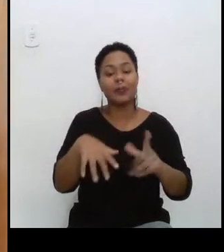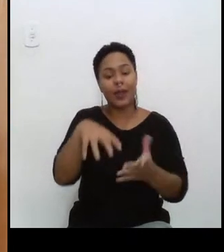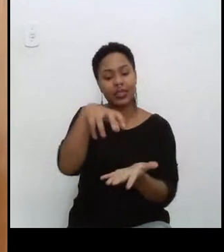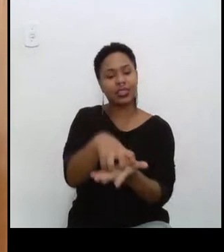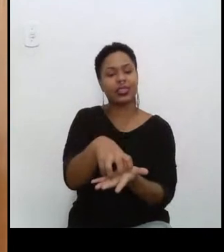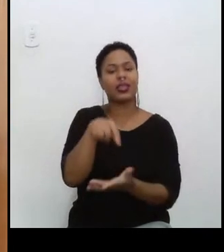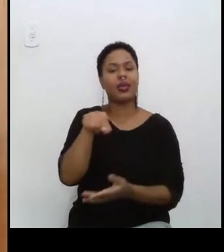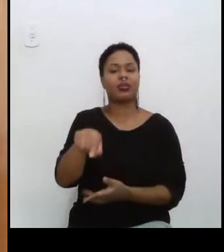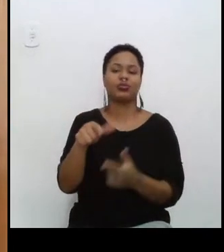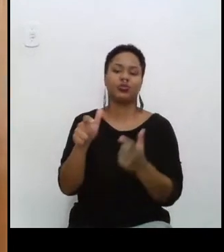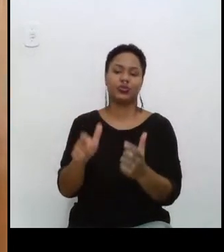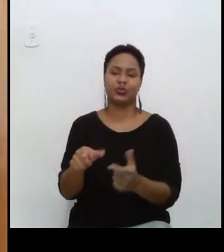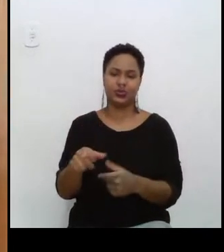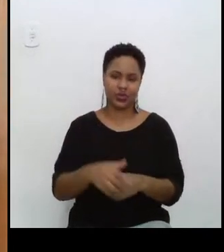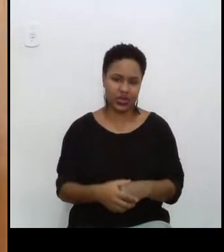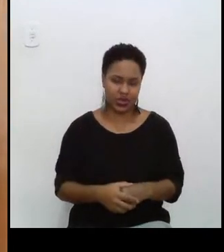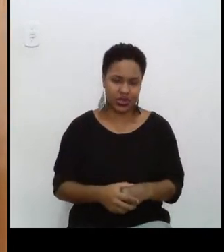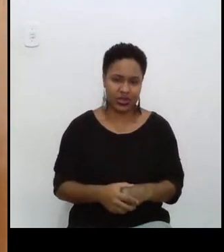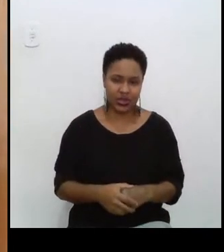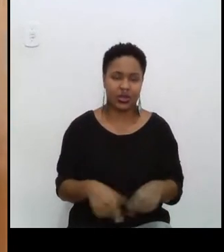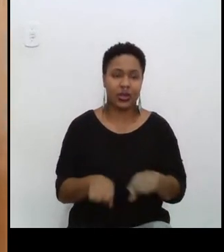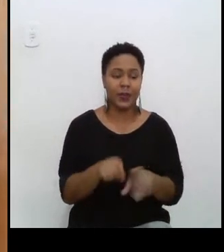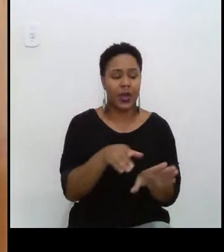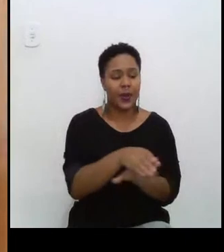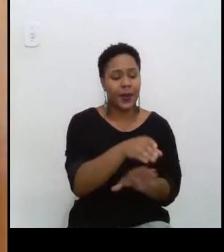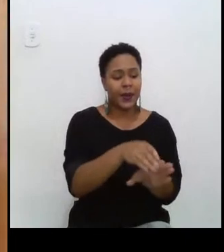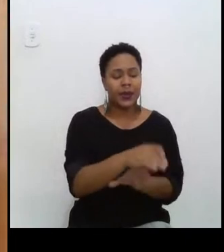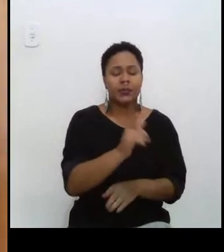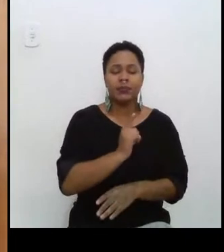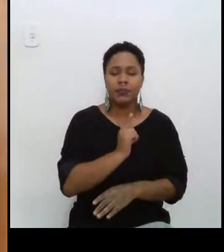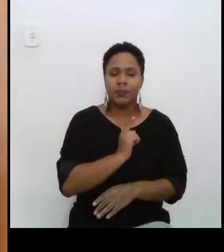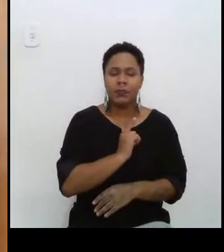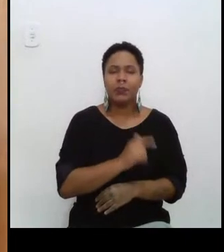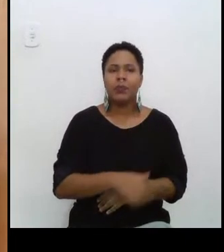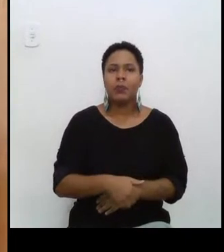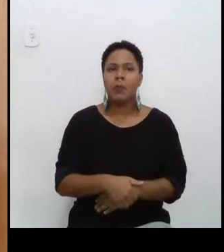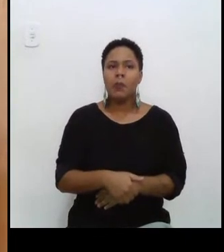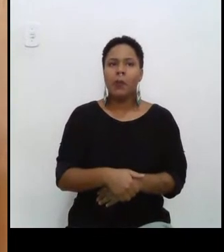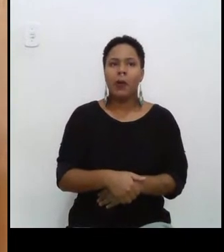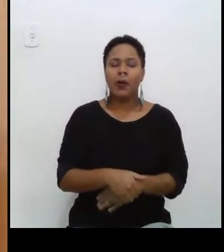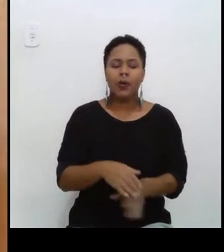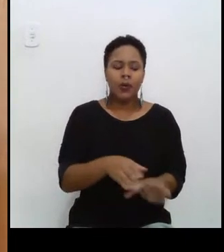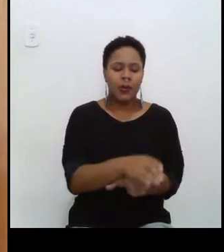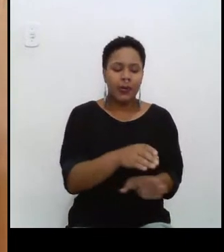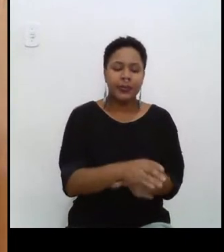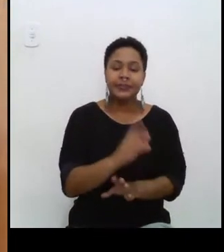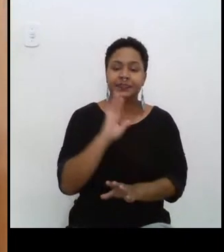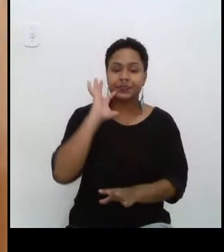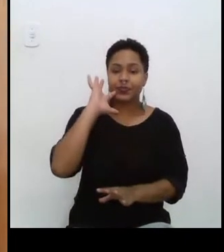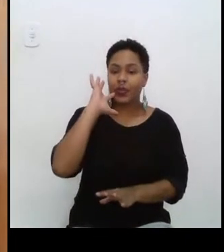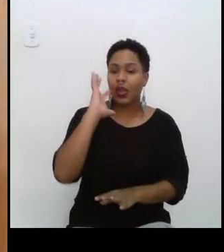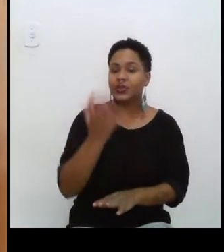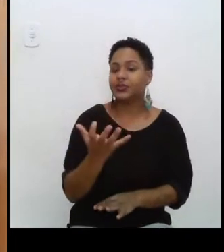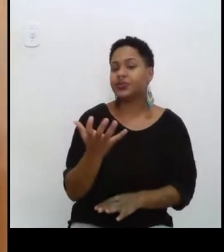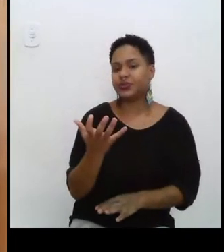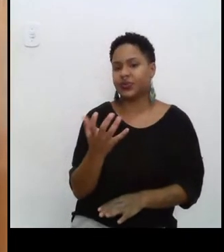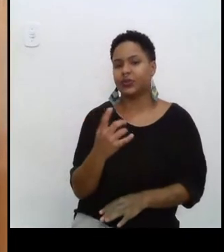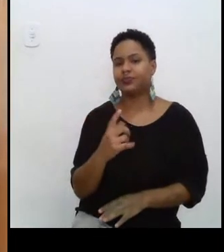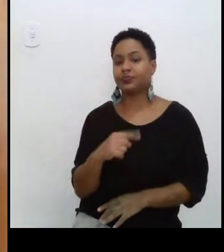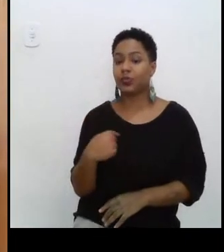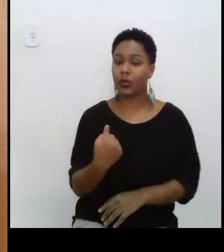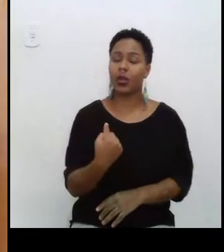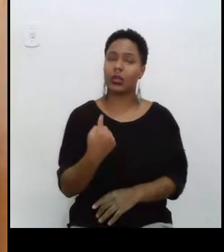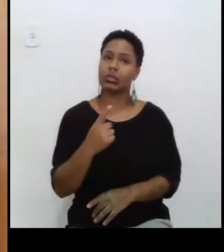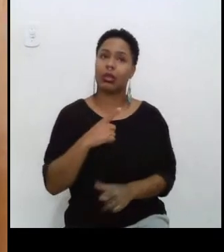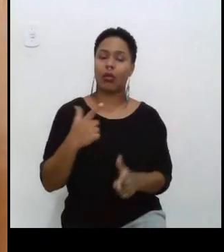General livro para ler certa é é problemático para dormir fácil para diálogo na organizaçao